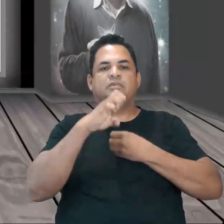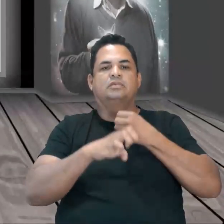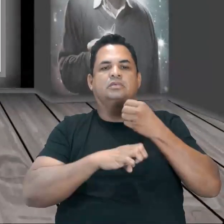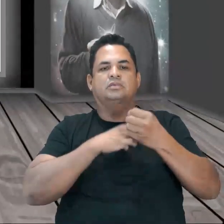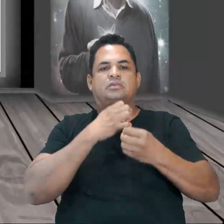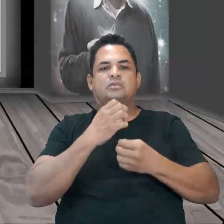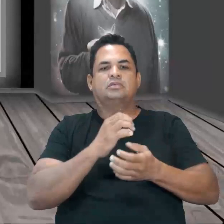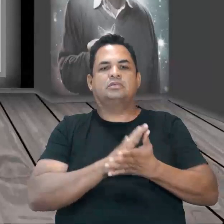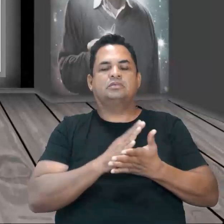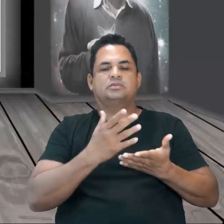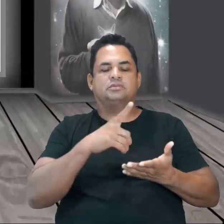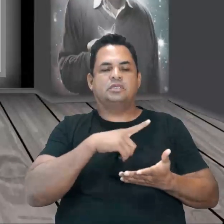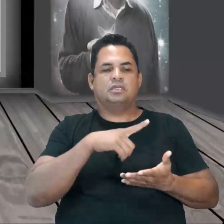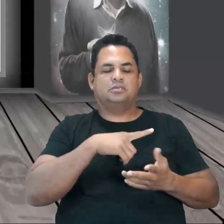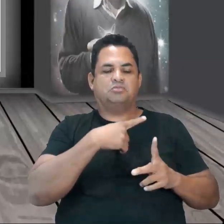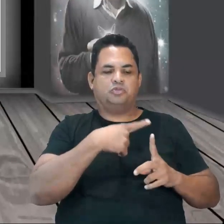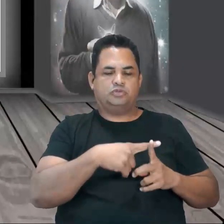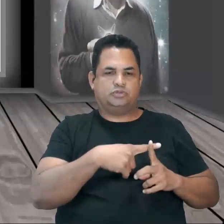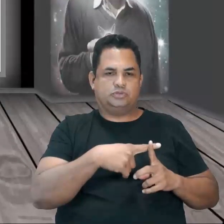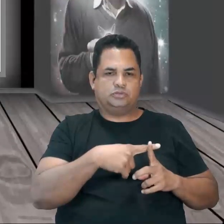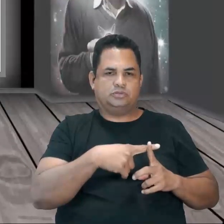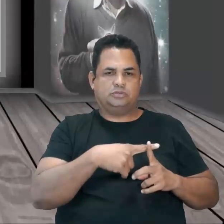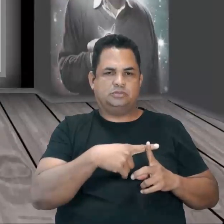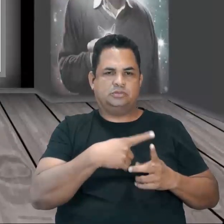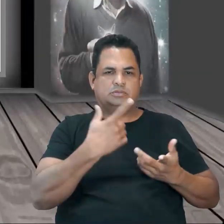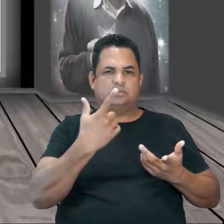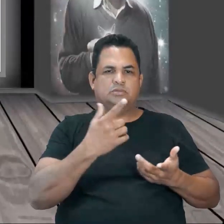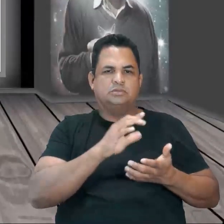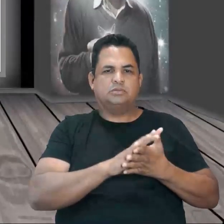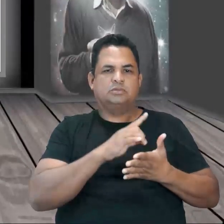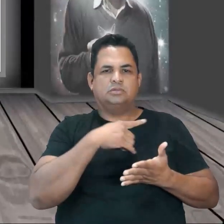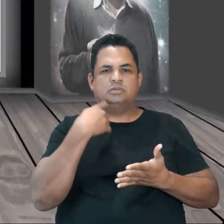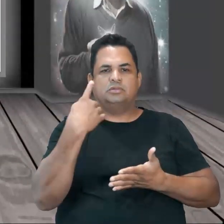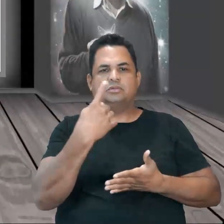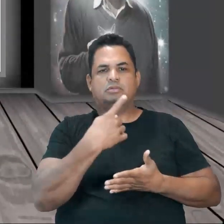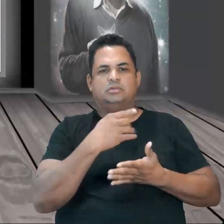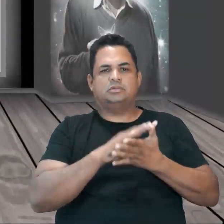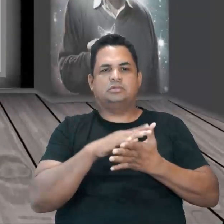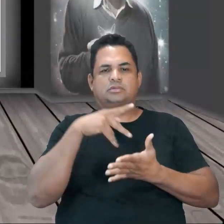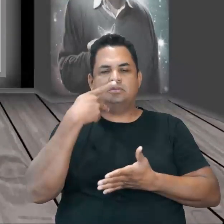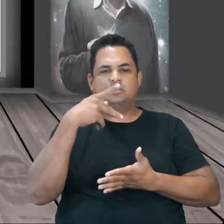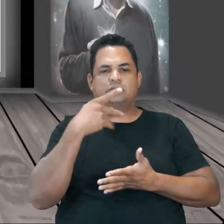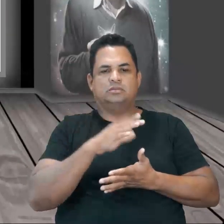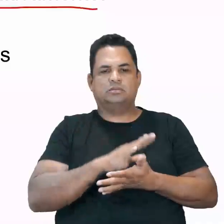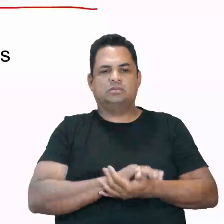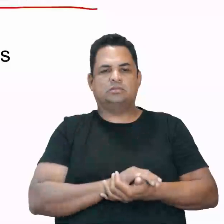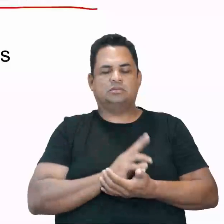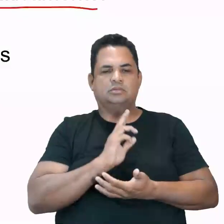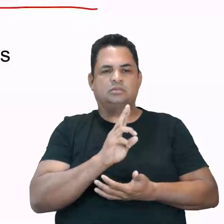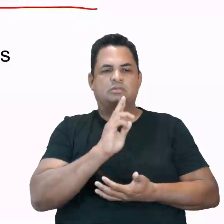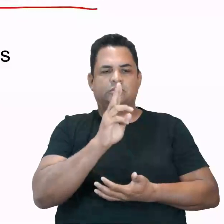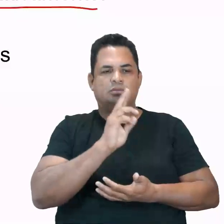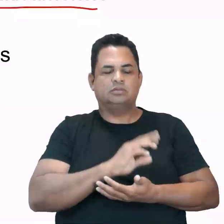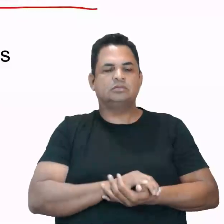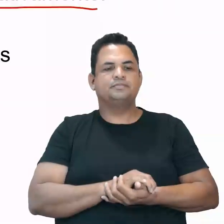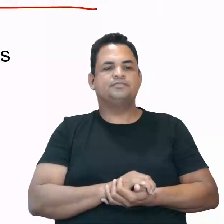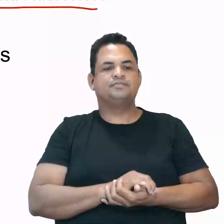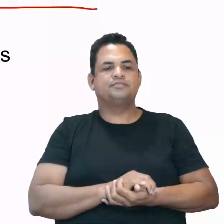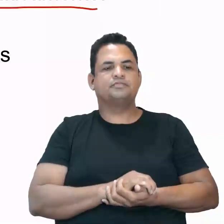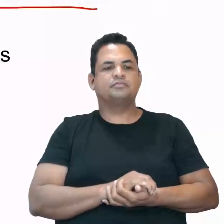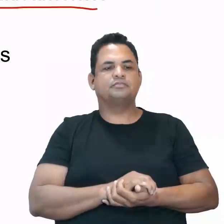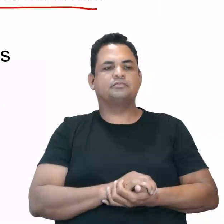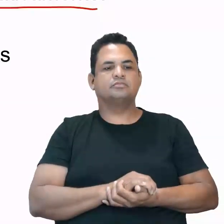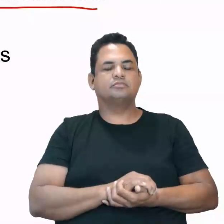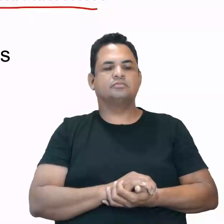carregado positivamente. Então, é isso que nós estamos falando, certo? Então, continuando, vamos lá? Então, aí